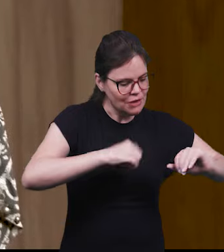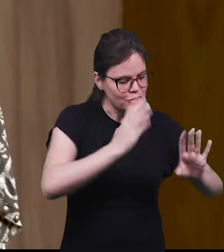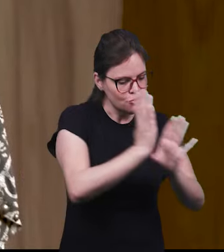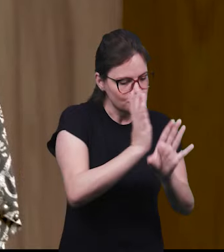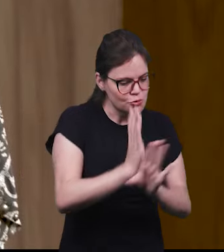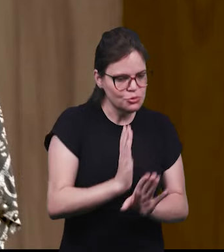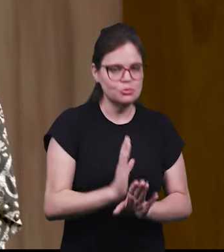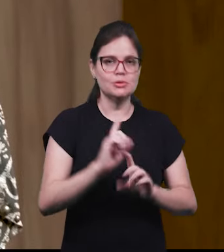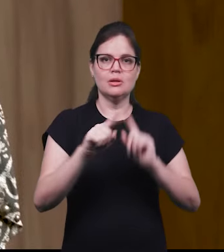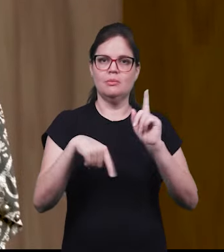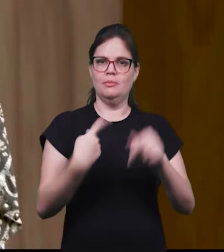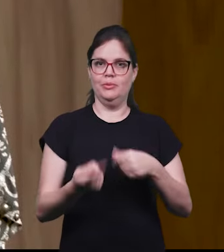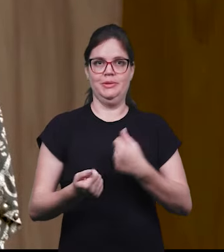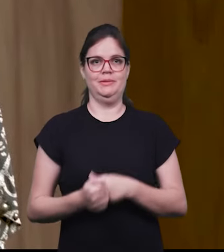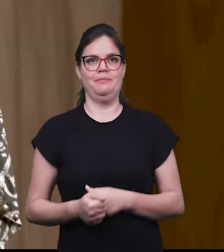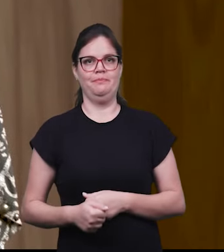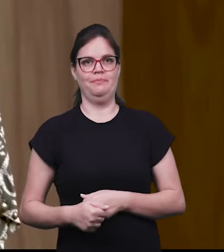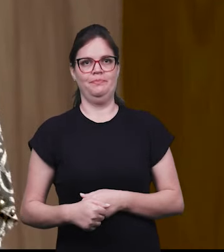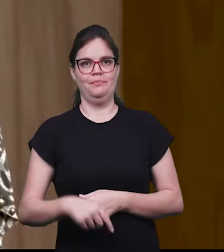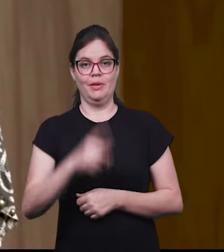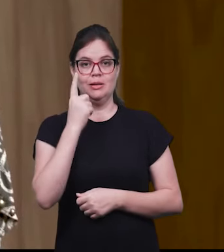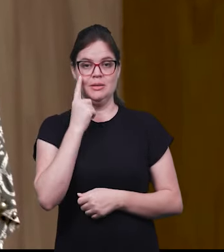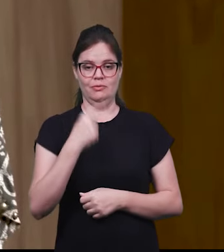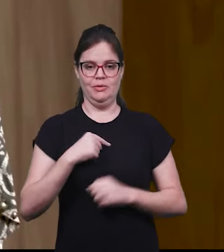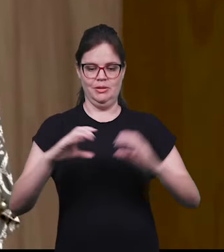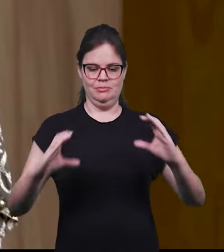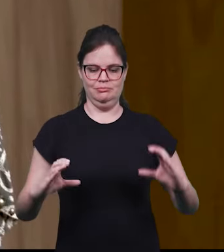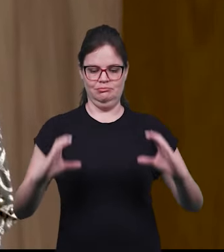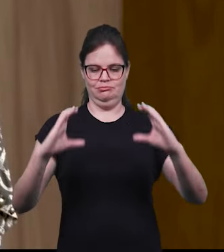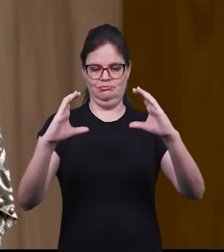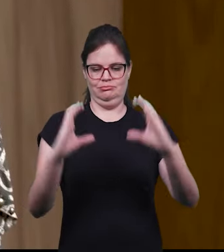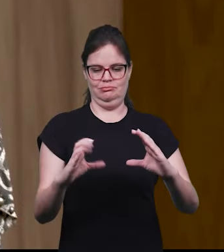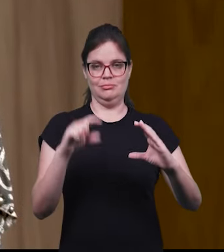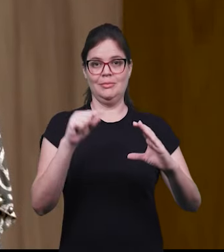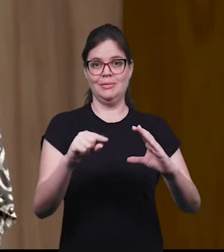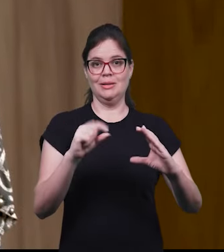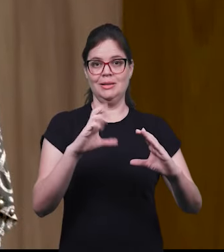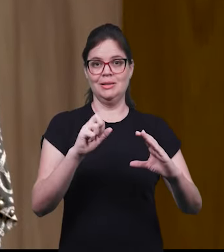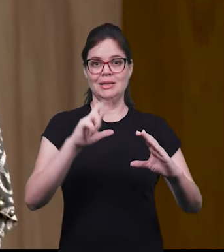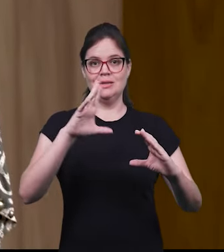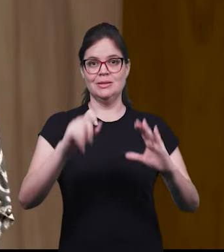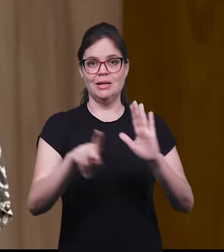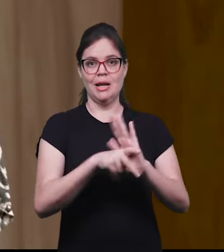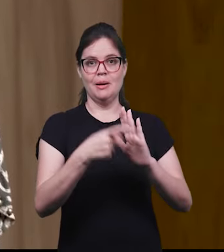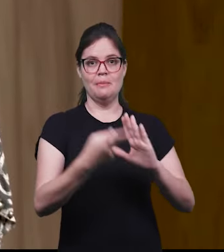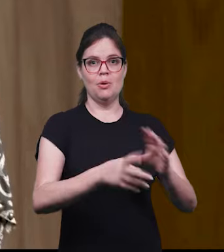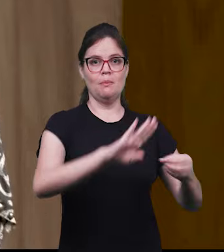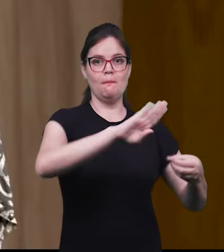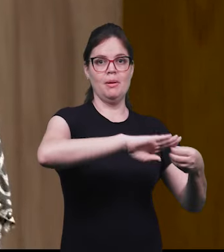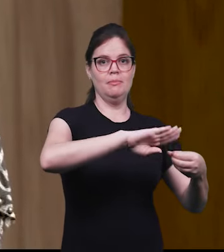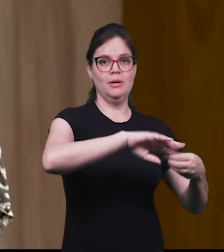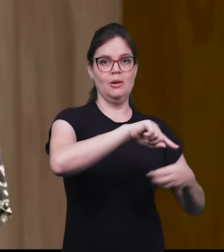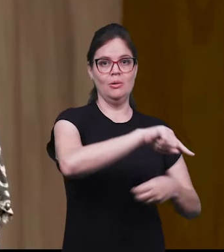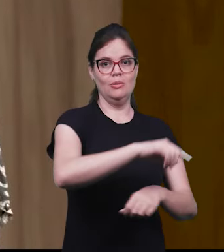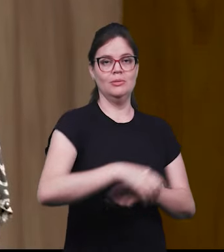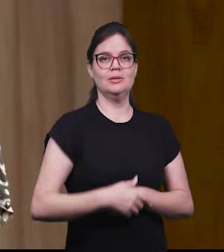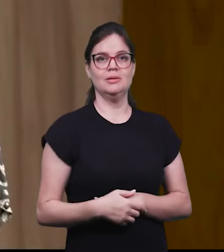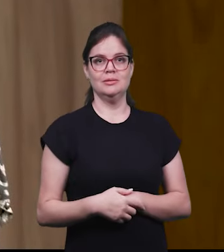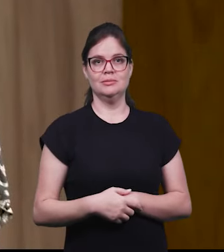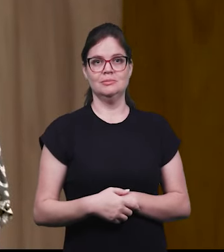cilindro fala Ciro conquistou de Nabonido, Babilônia. E aí a Bíblia fala, mas era